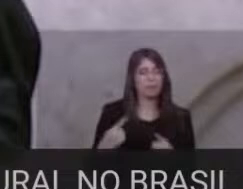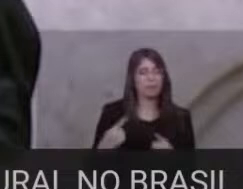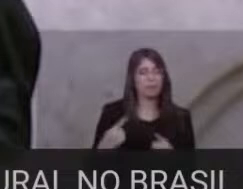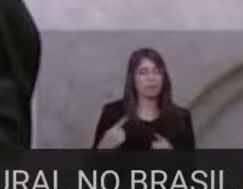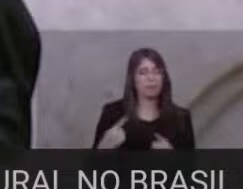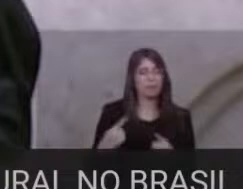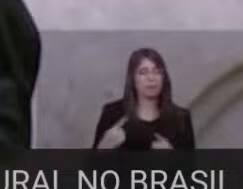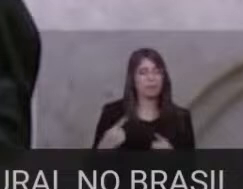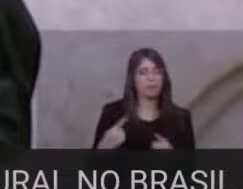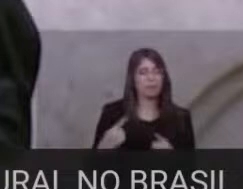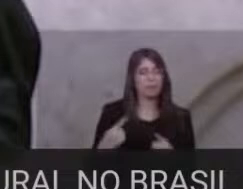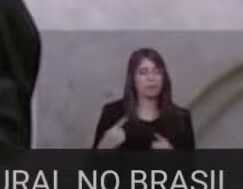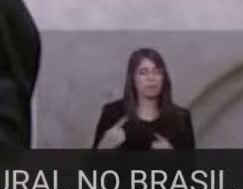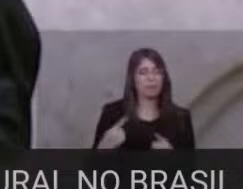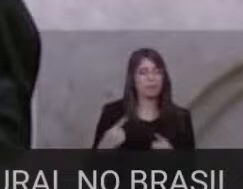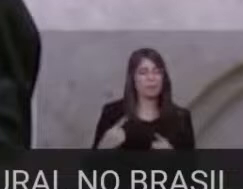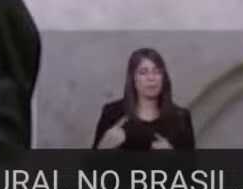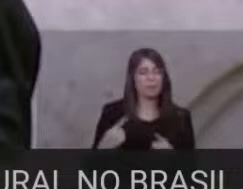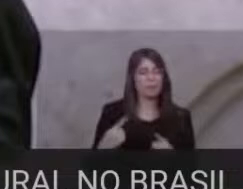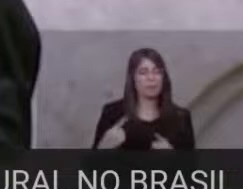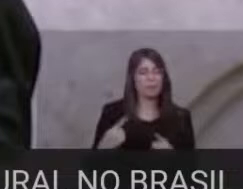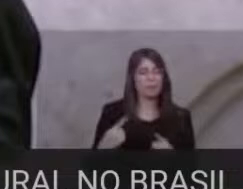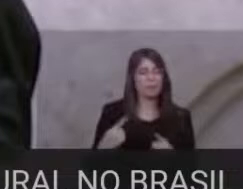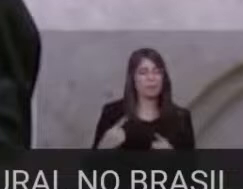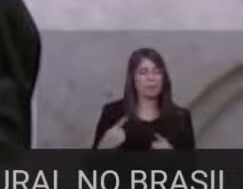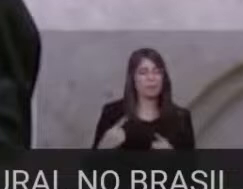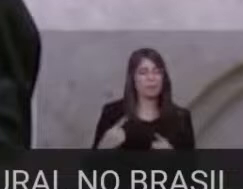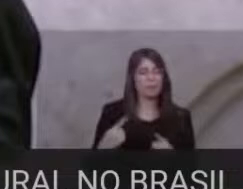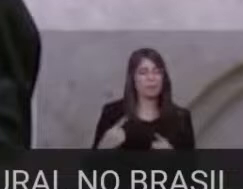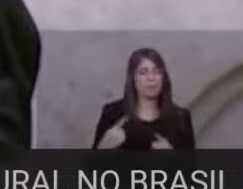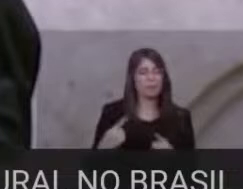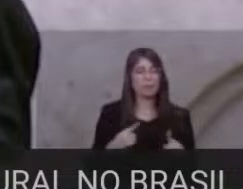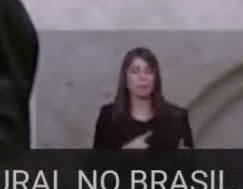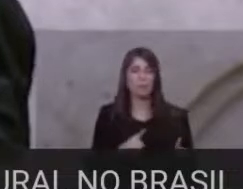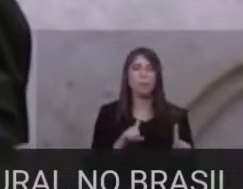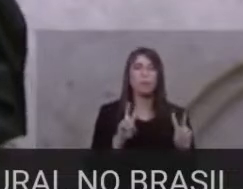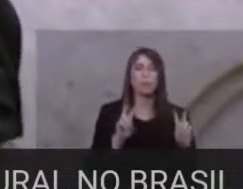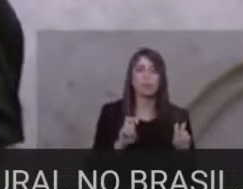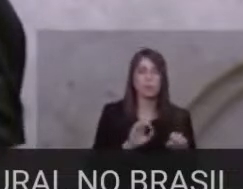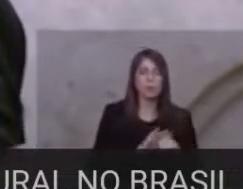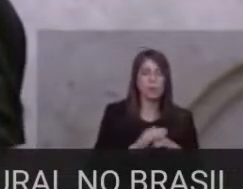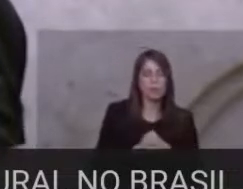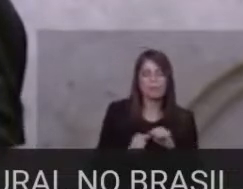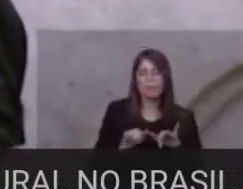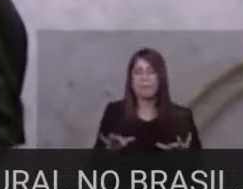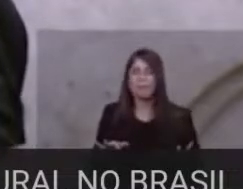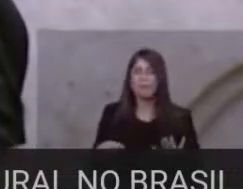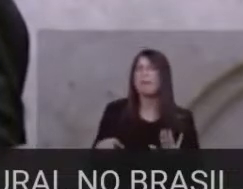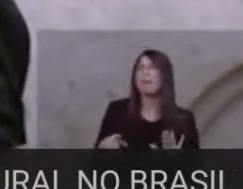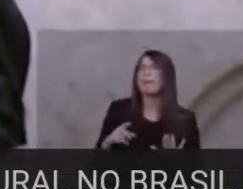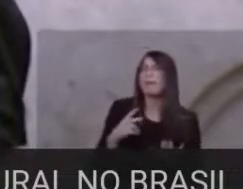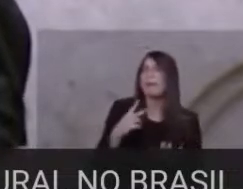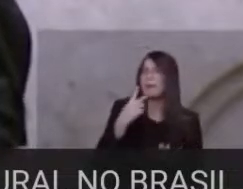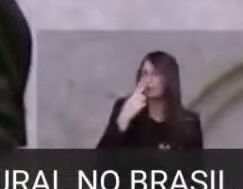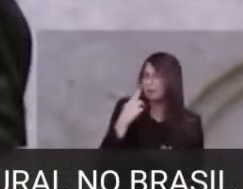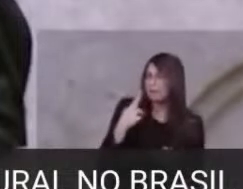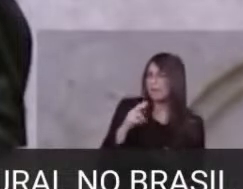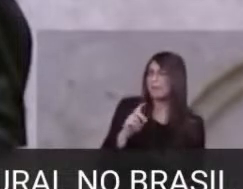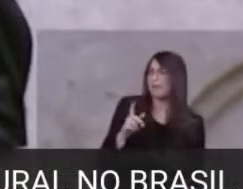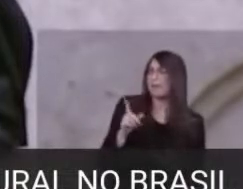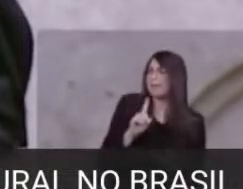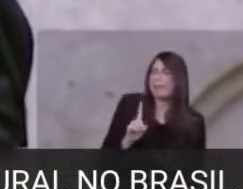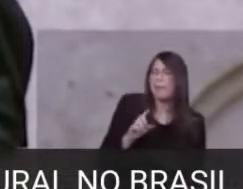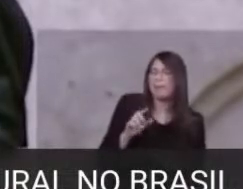você? Tá aí a lei, só cumpre. Tá achando ruim, vai chorar na cama, caralho. Lugar quente. Salvando milhares de vidas. O